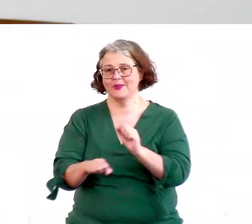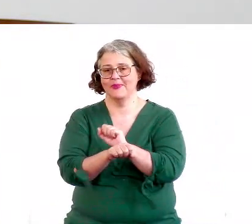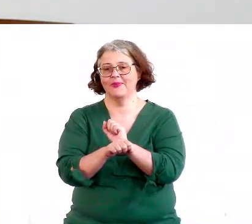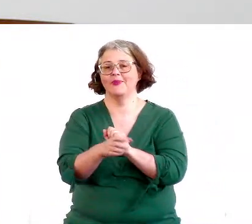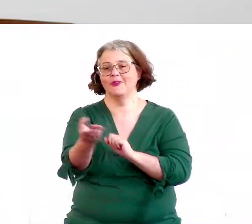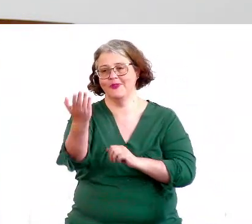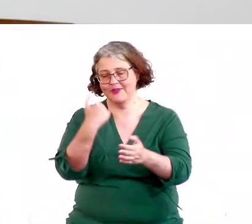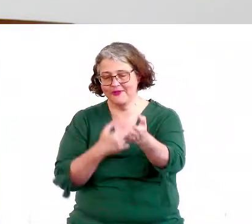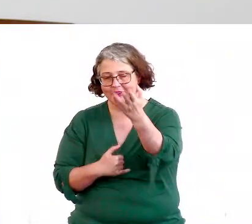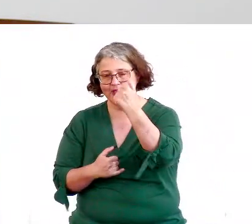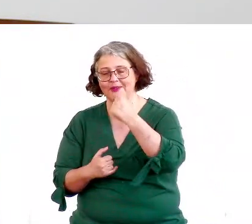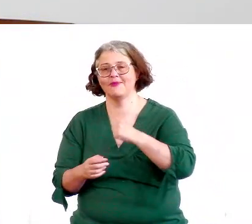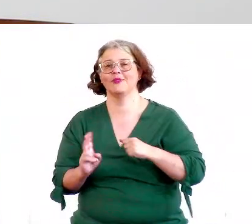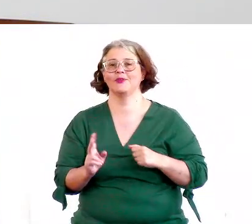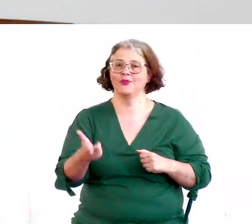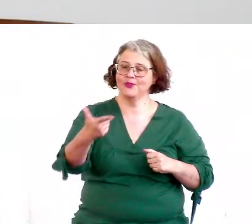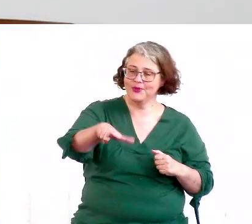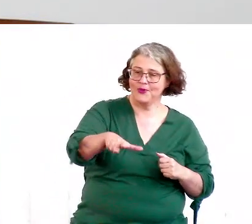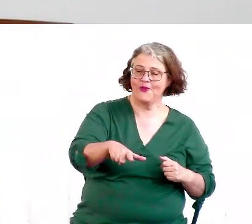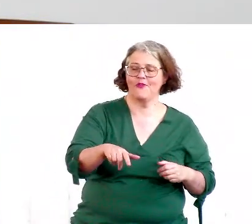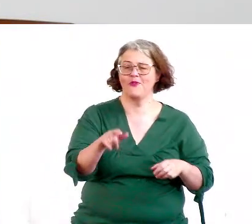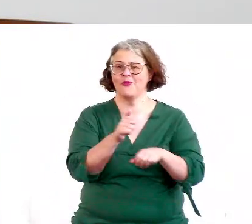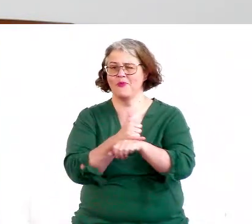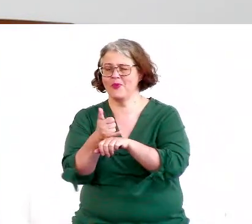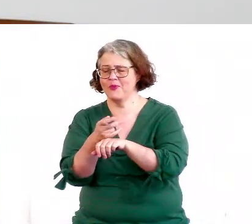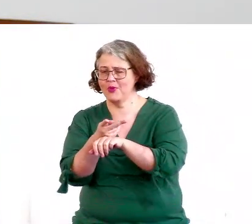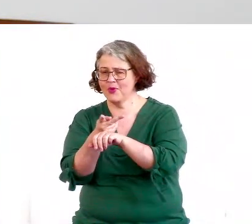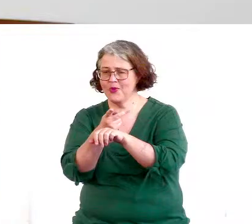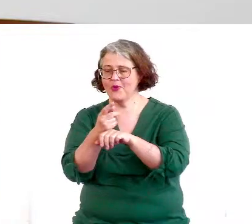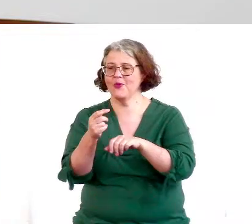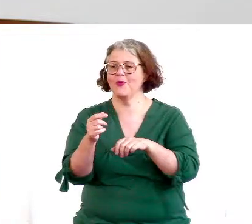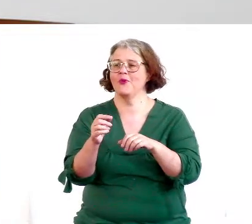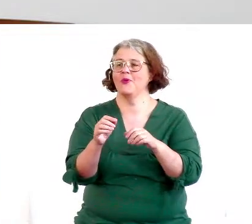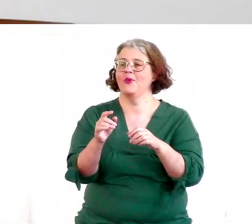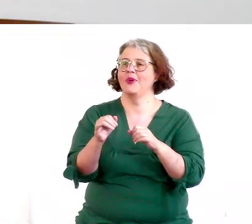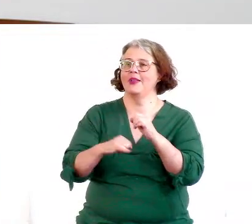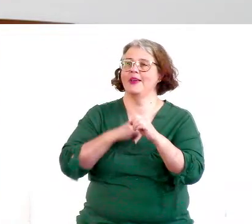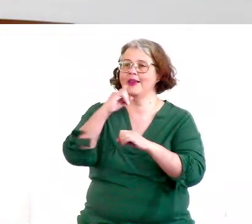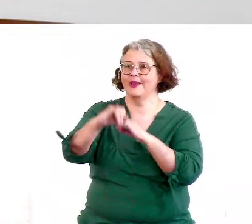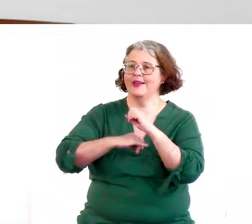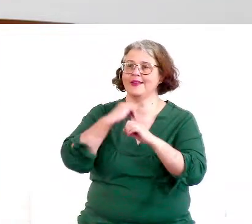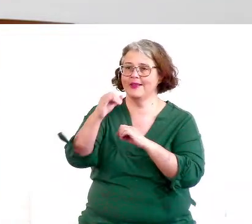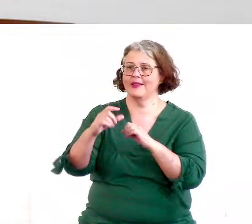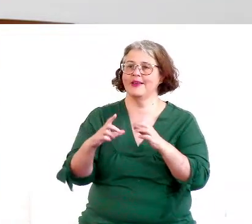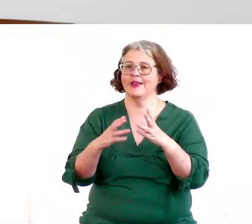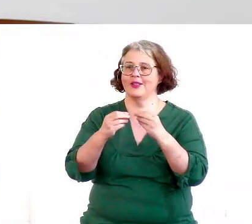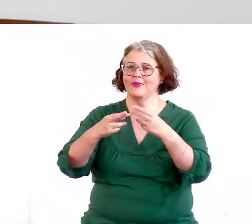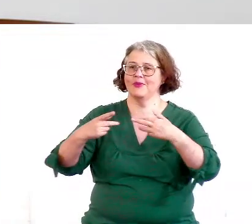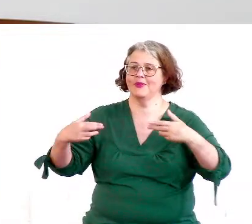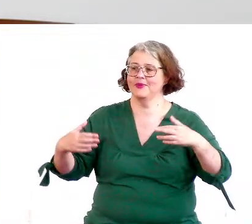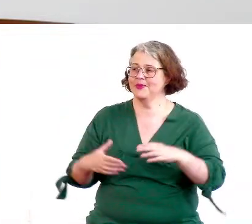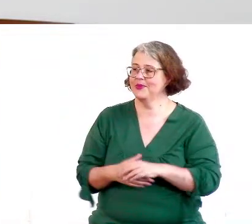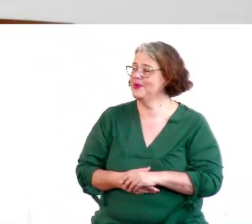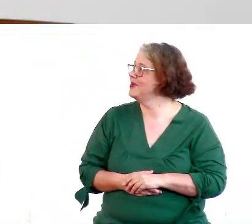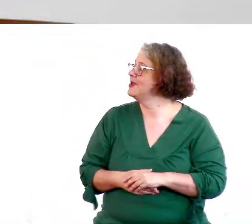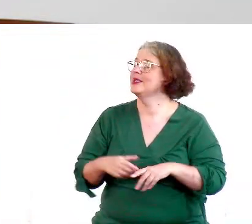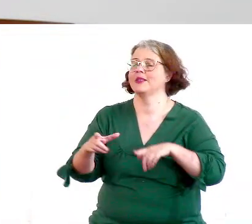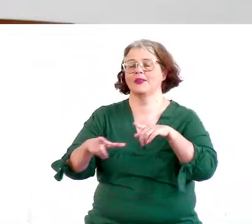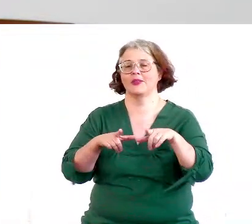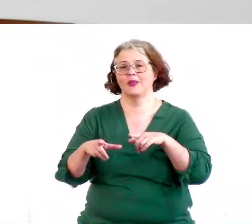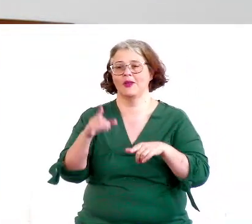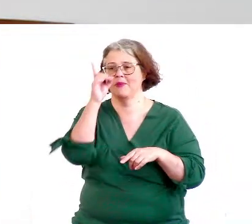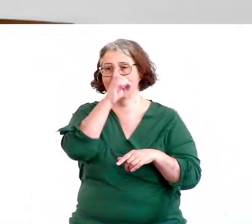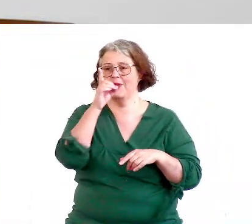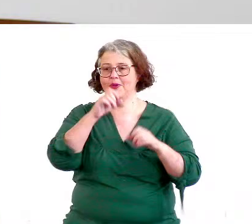da nossa igreja, procurem na internet. Nós temos ali uma demonstração geral dos nossos trabalhos. Temos o trabalho do domingo,